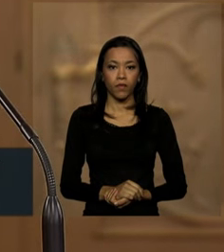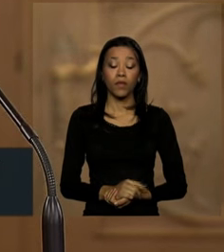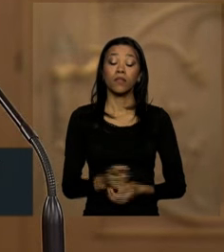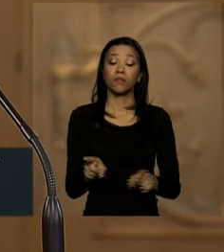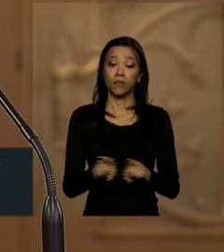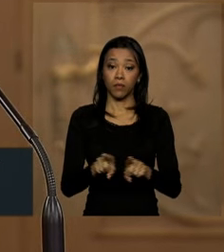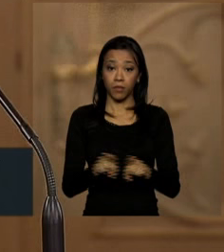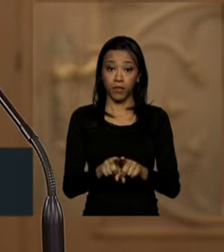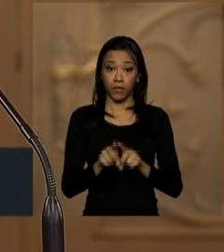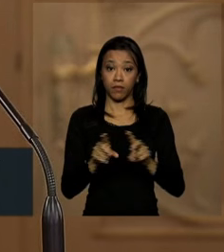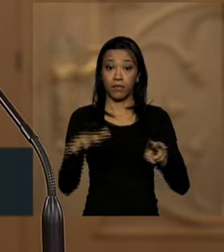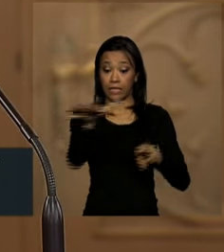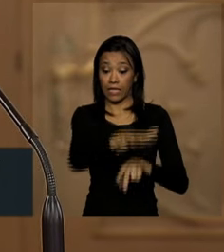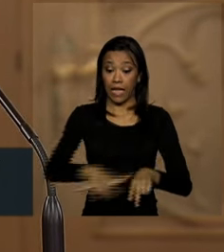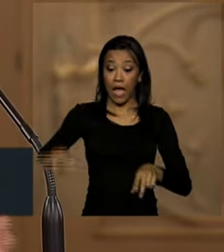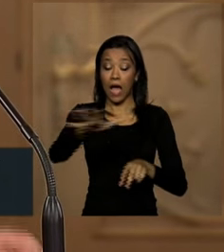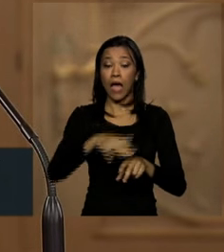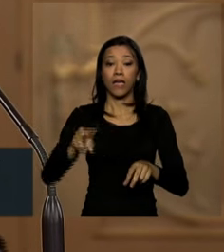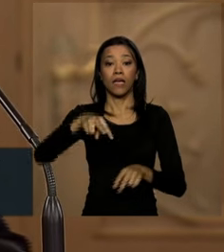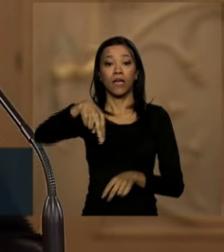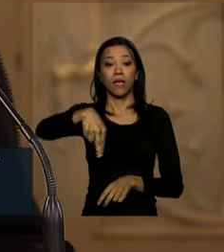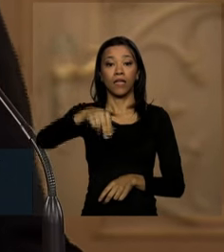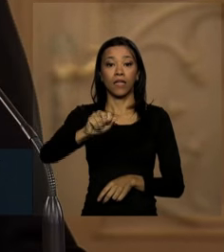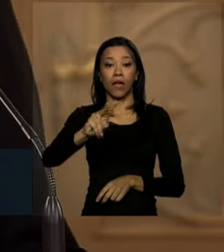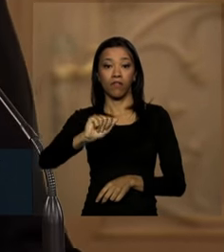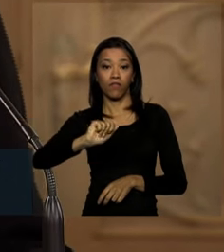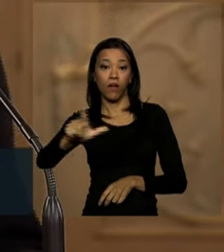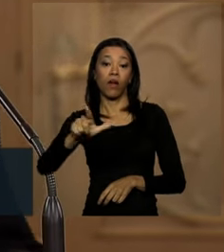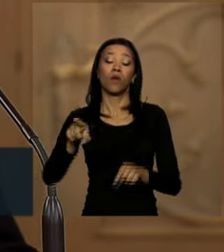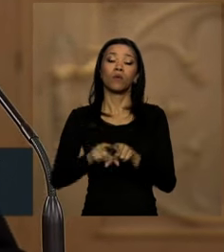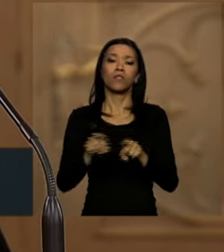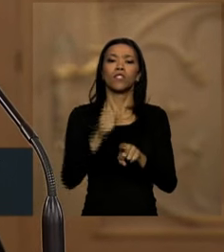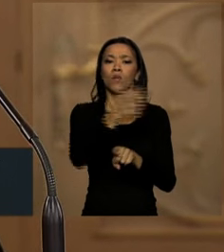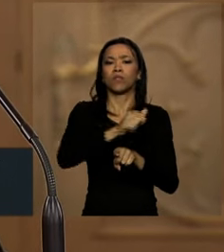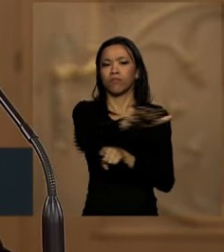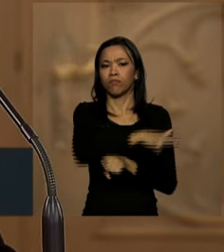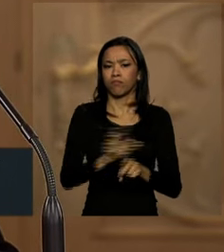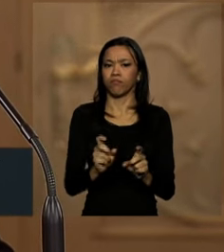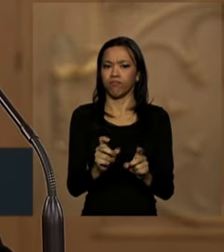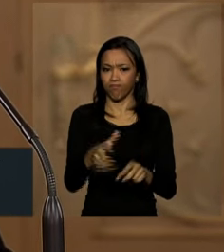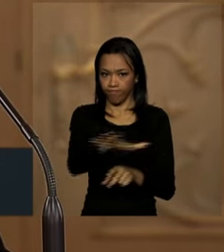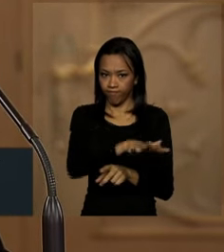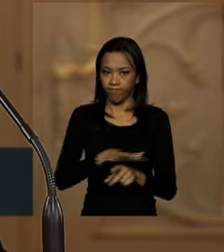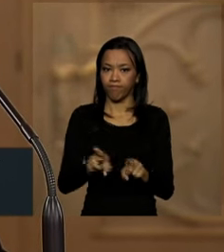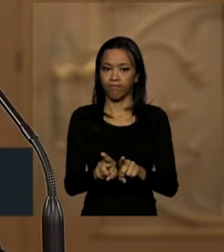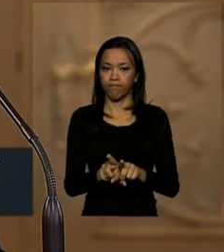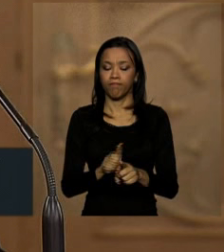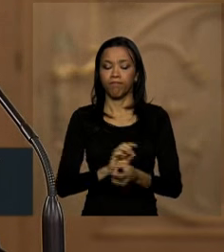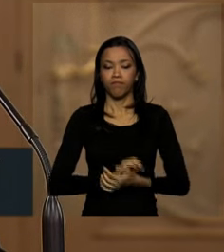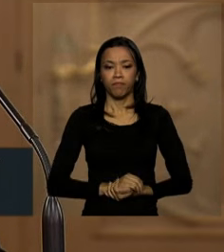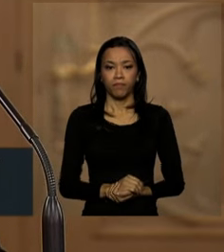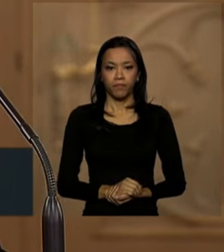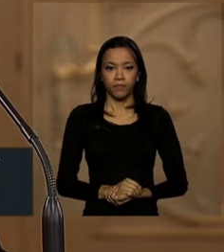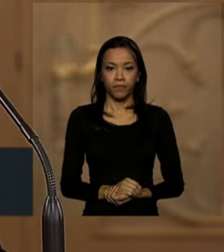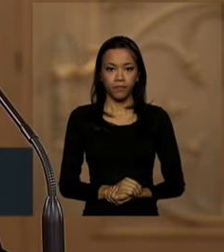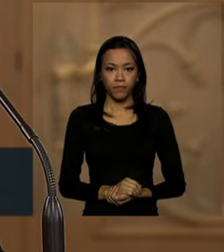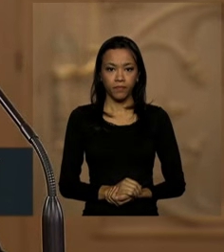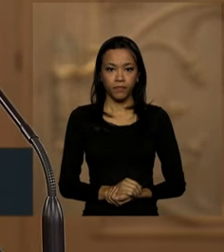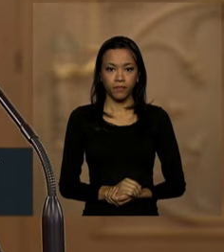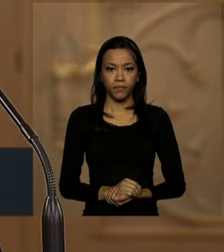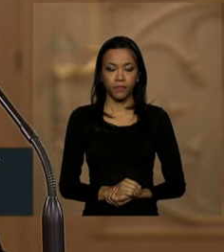Notadamente no setor naval e de exploração offshore. Particularly in the naval industry and the offshore oil